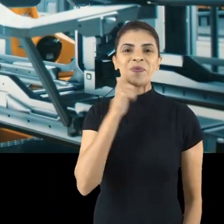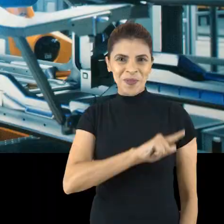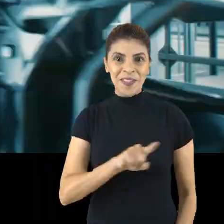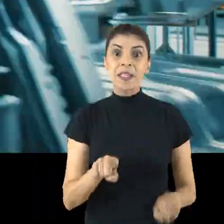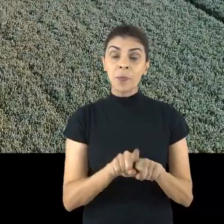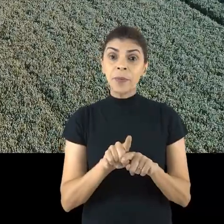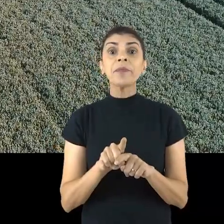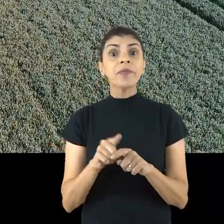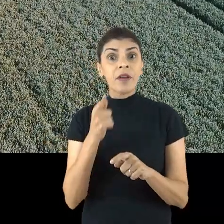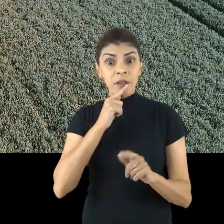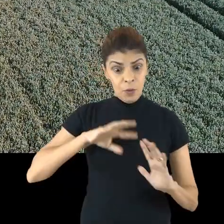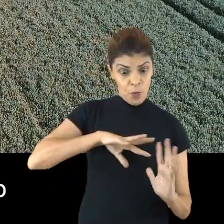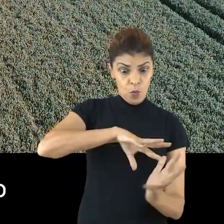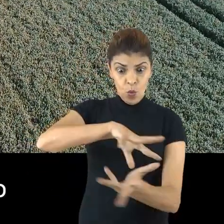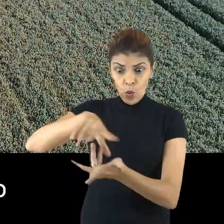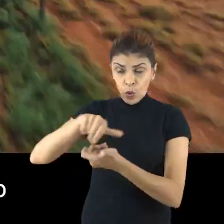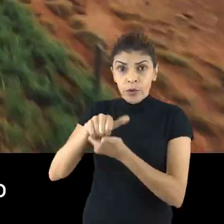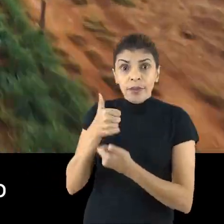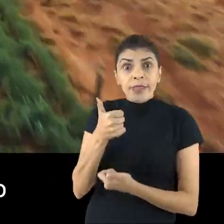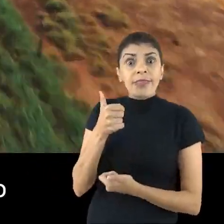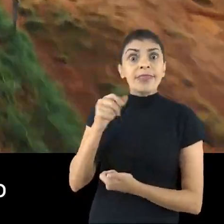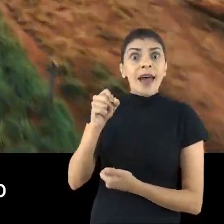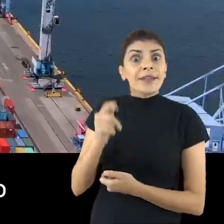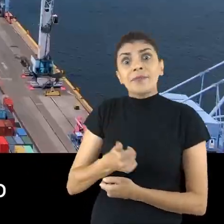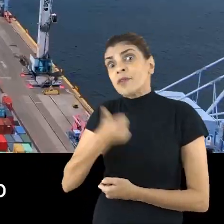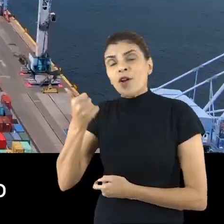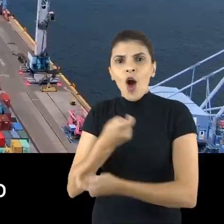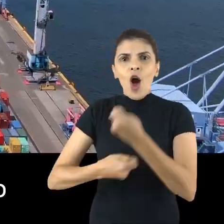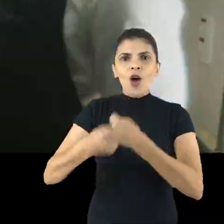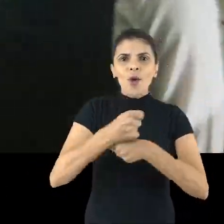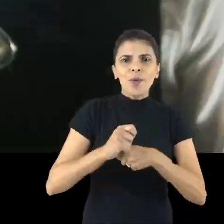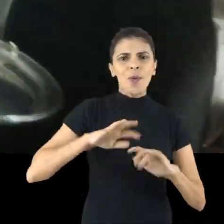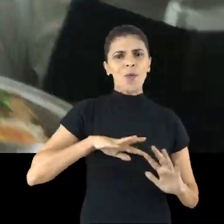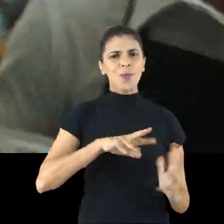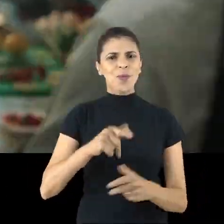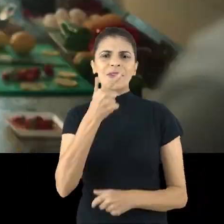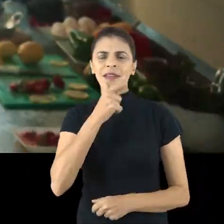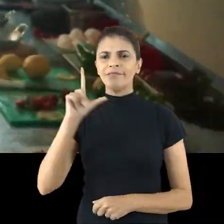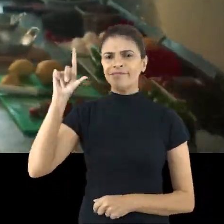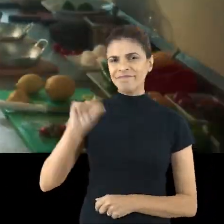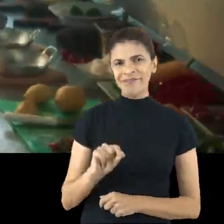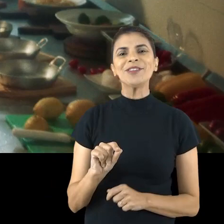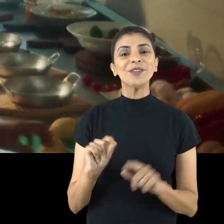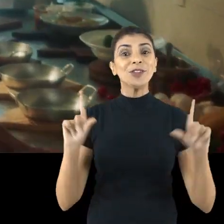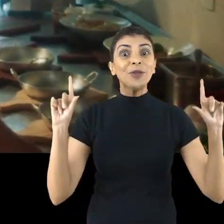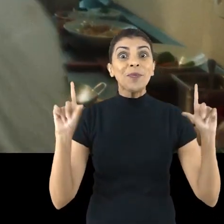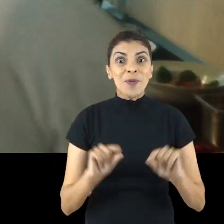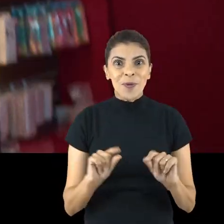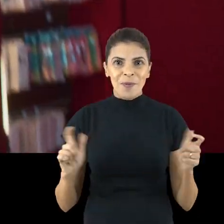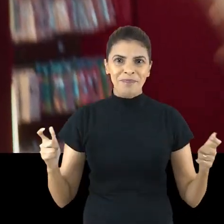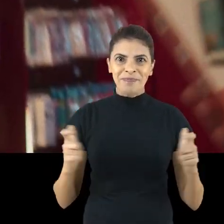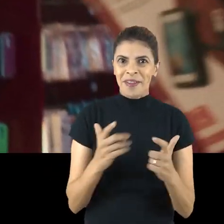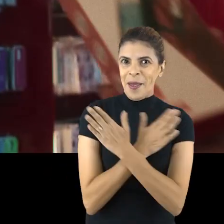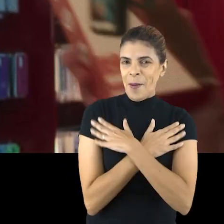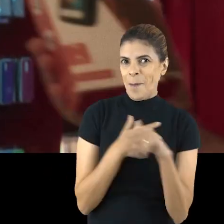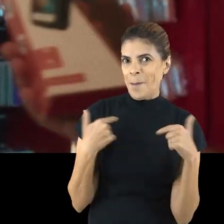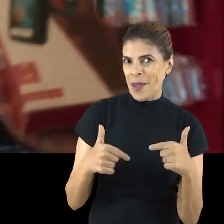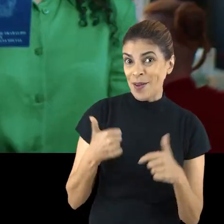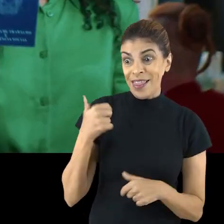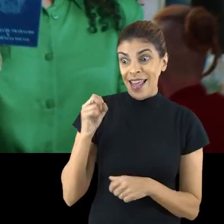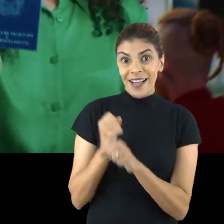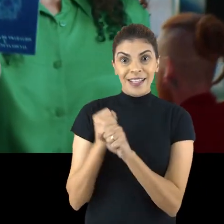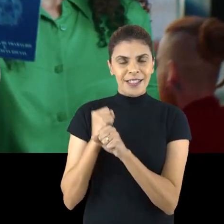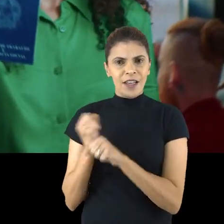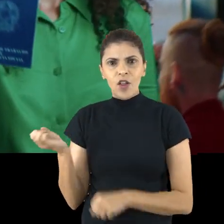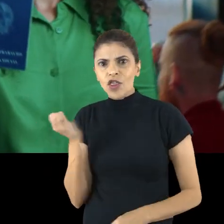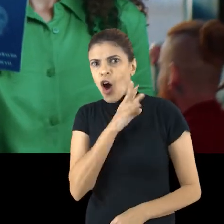na praça. Voltamos a estar entre as 10 maiores economias do mundo e temos a menor taxa de desemprego em 10 anos. Já são